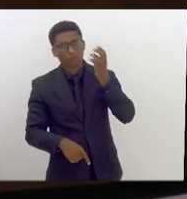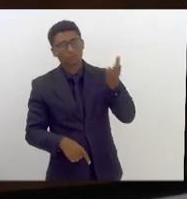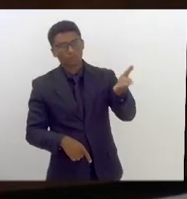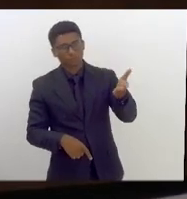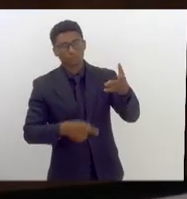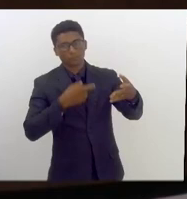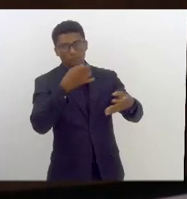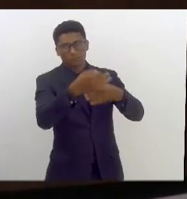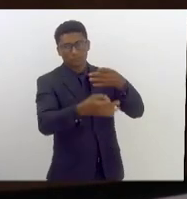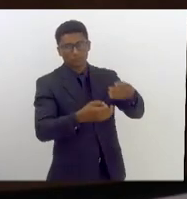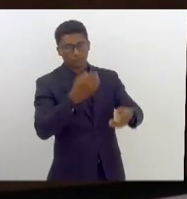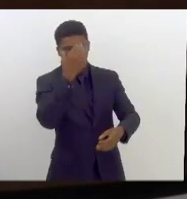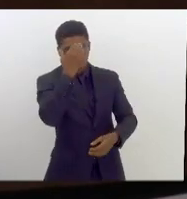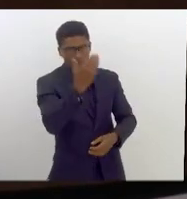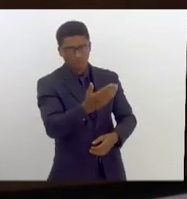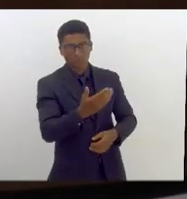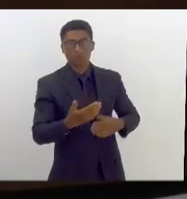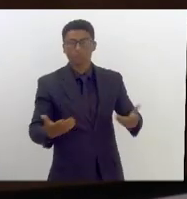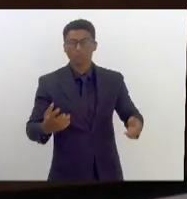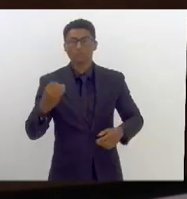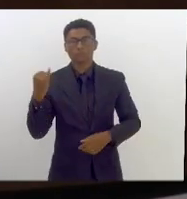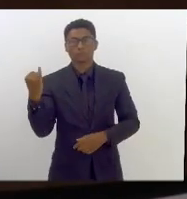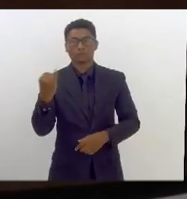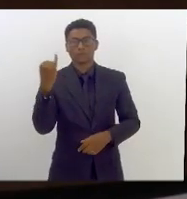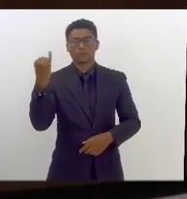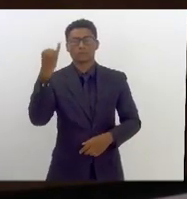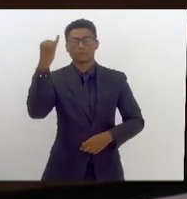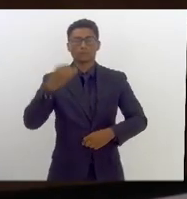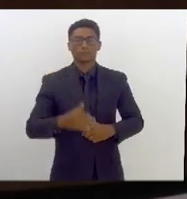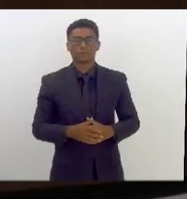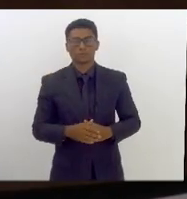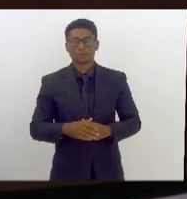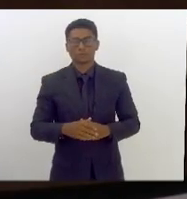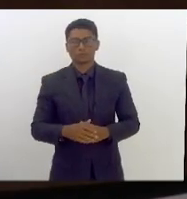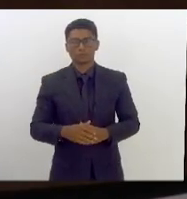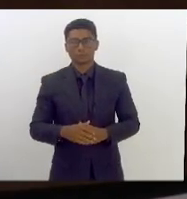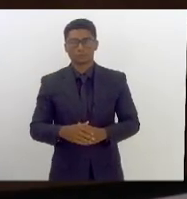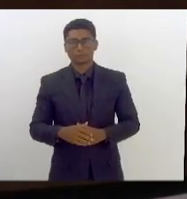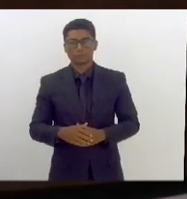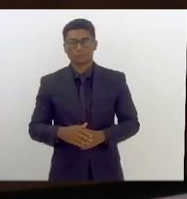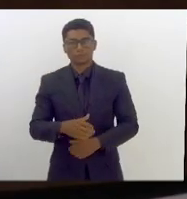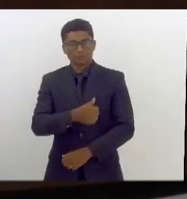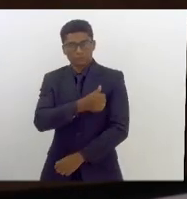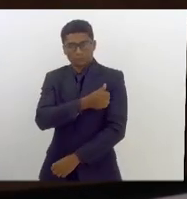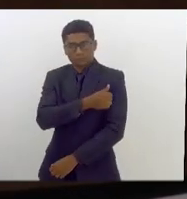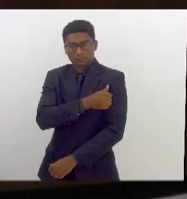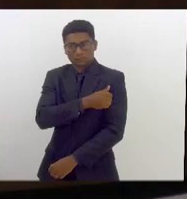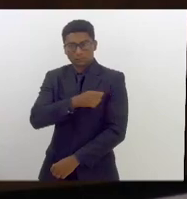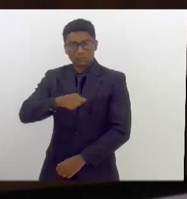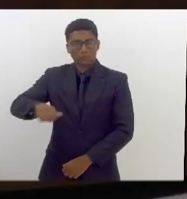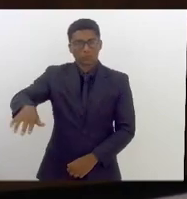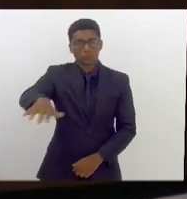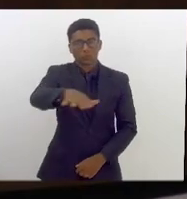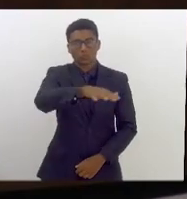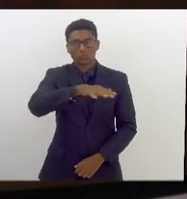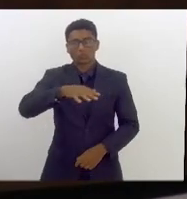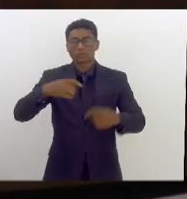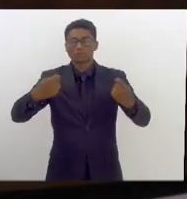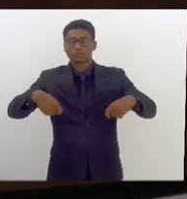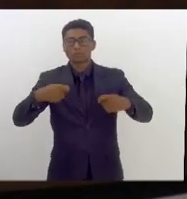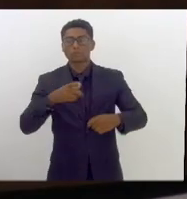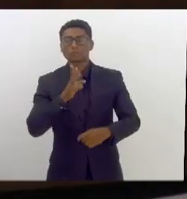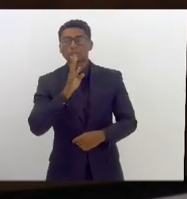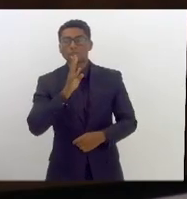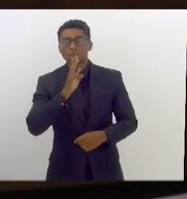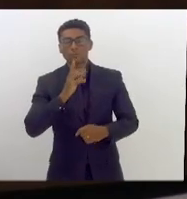Carneiro. E é muito importante que os estudantes tomem conhecimento da gravidade do